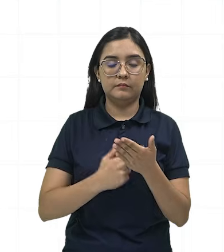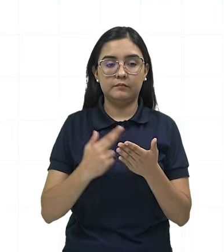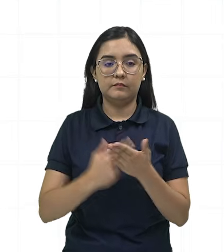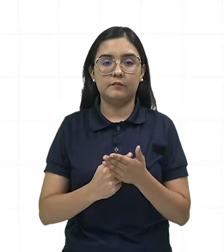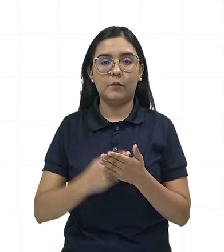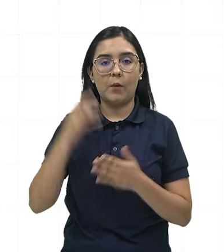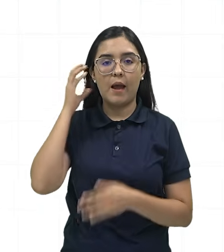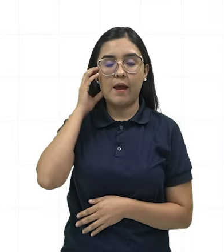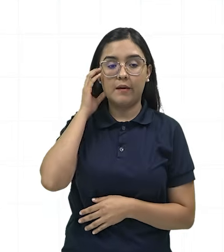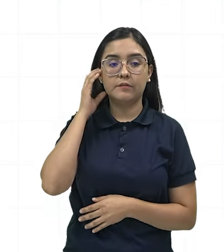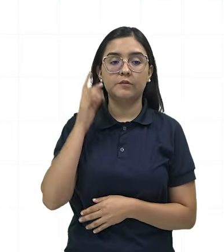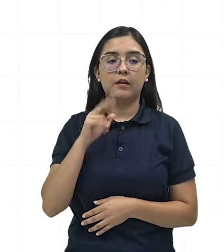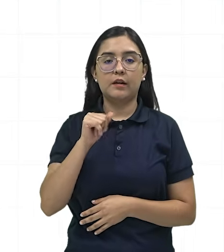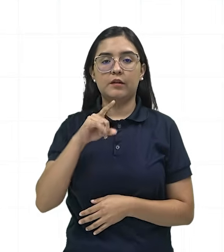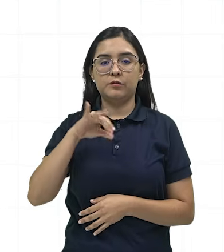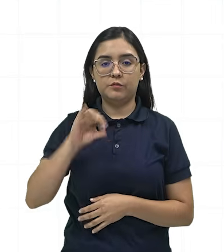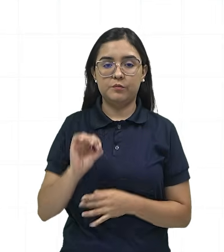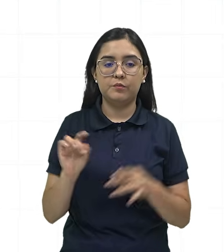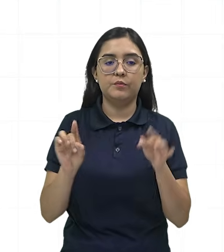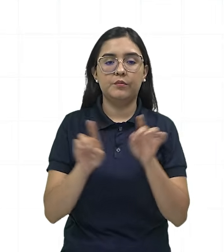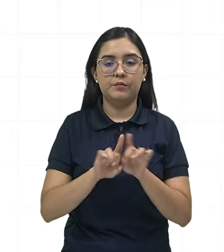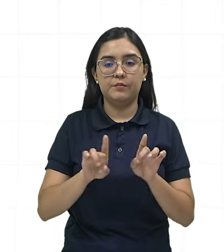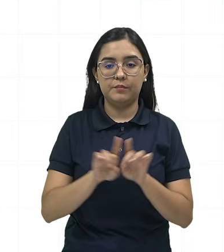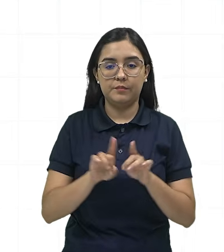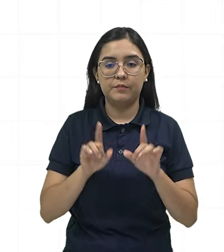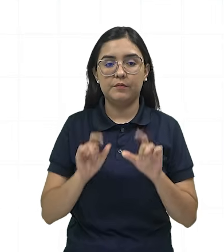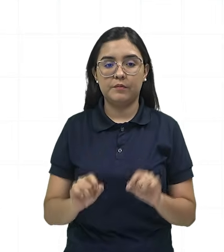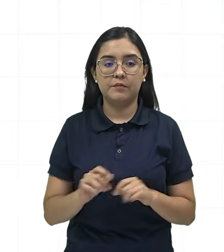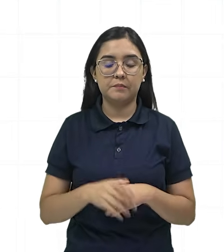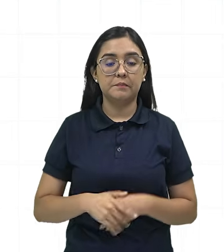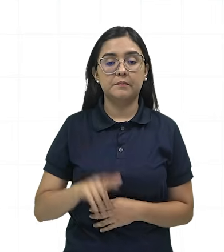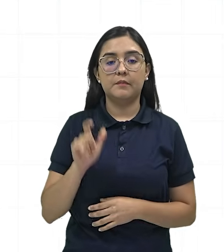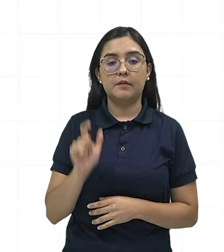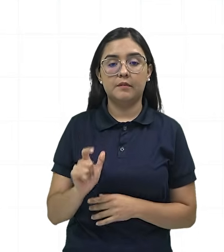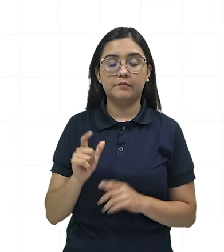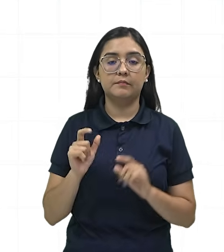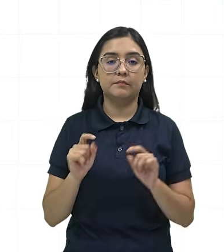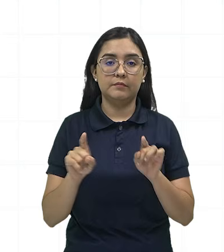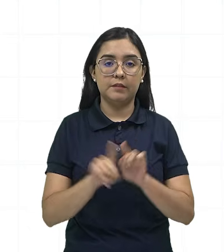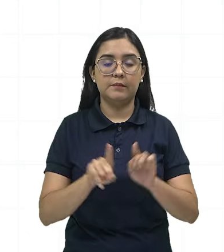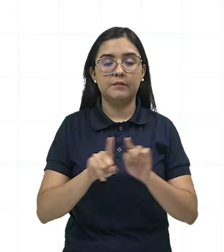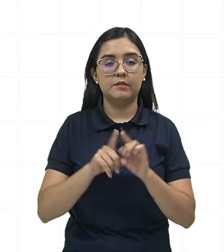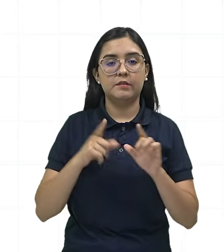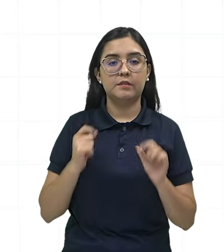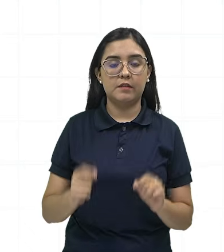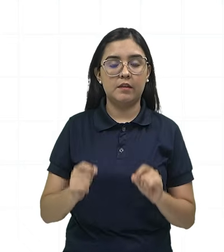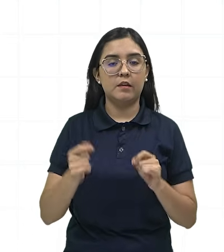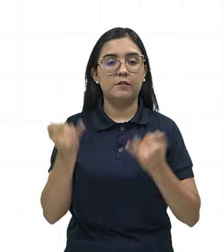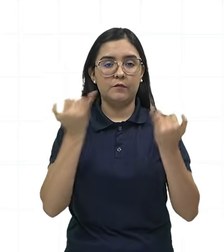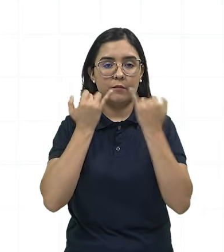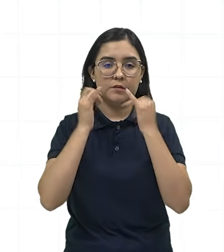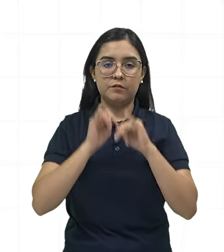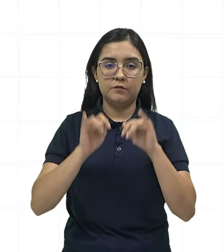rádio, também através das palavras, né? O rádio vai estar comunicando as notícias. E